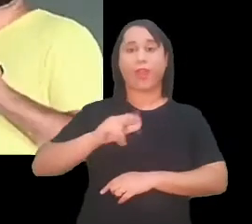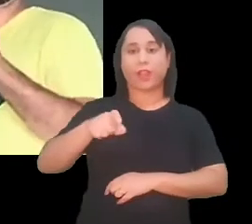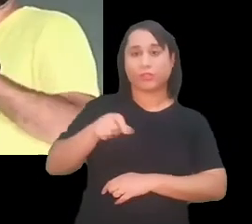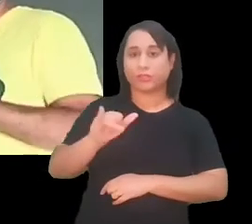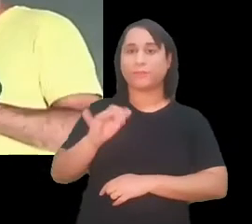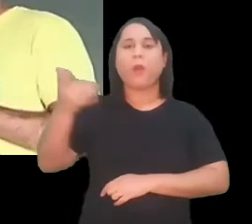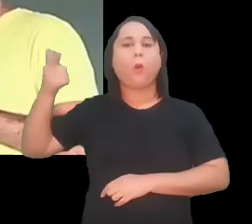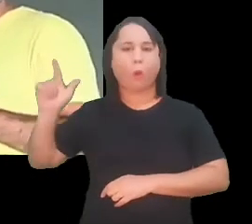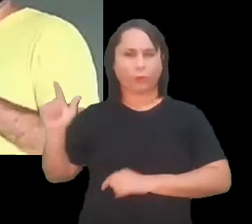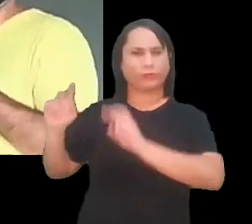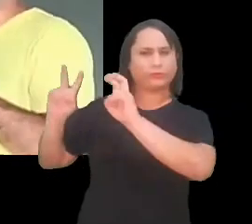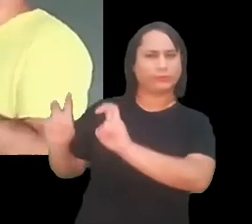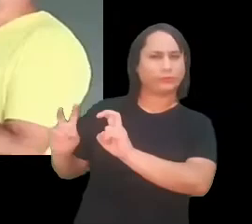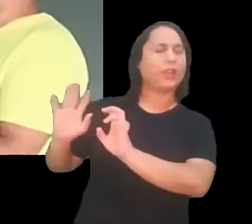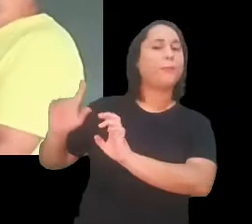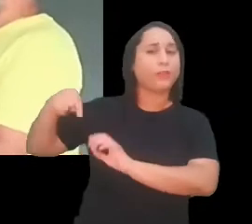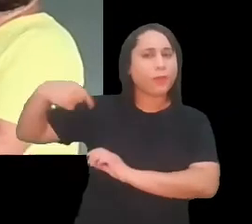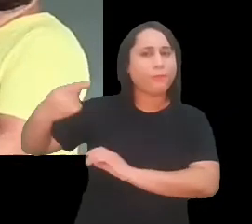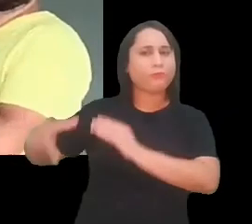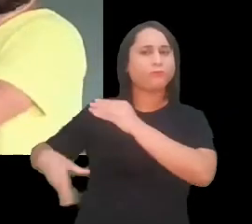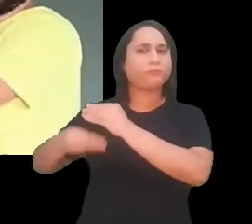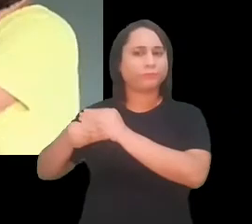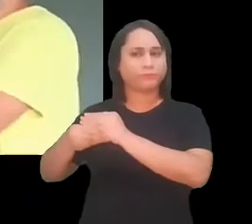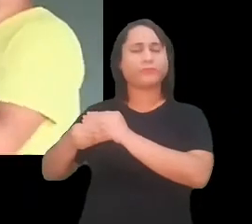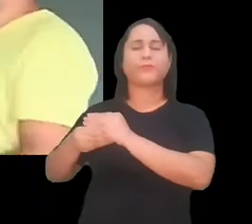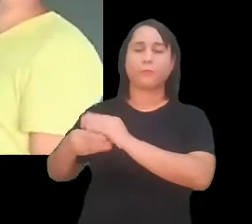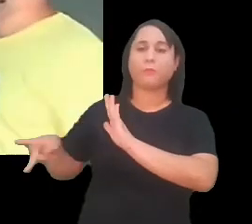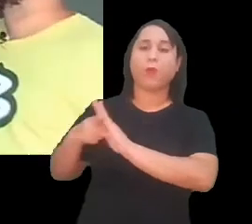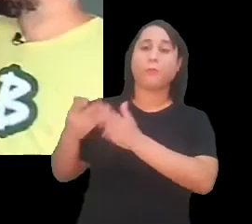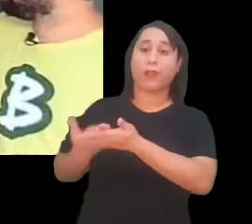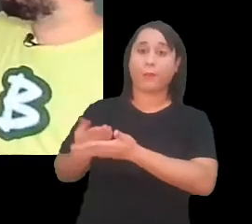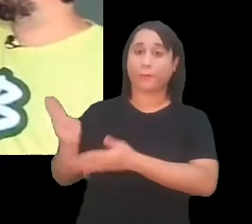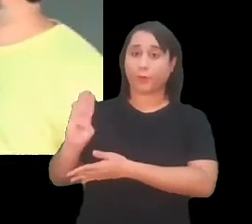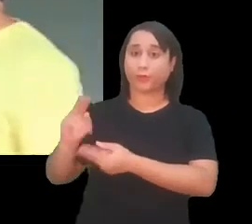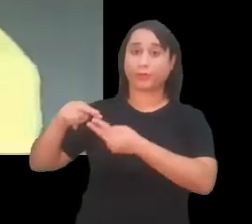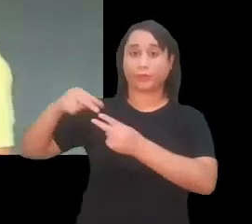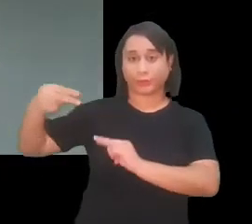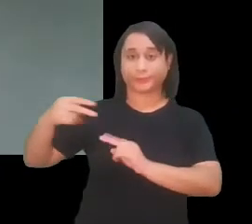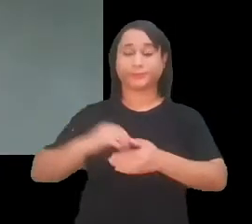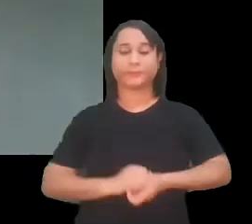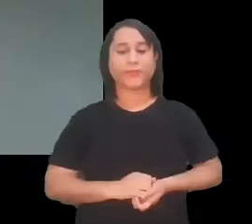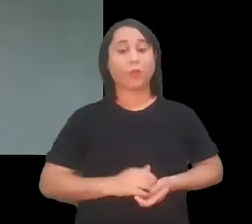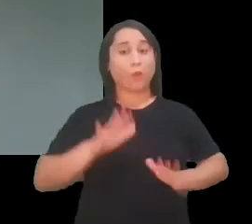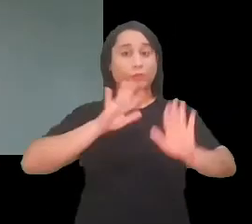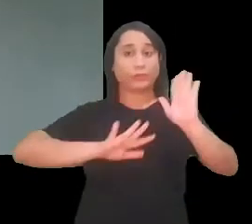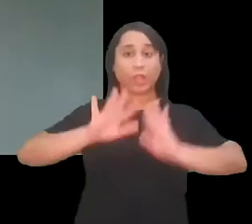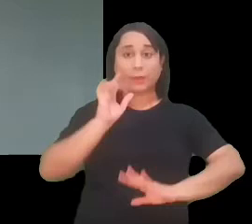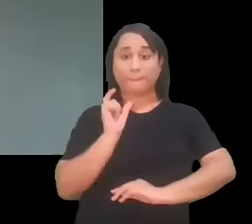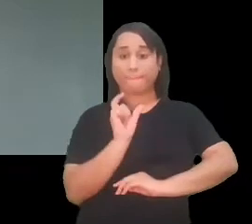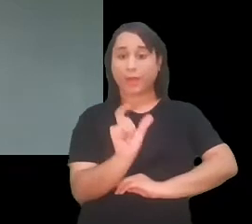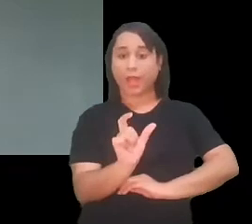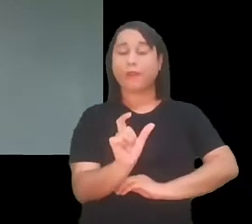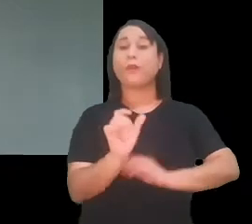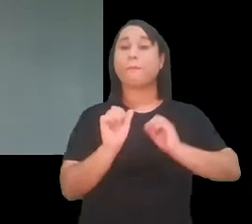colocar como um anexo, quem sabe lá na frente, às aulas de genética. Agora, cuidado com esse nome aqui, ó. A herança restrita ao